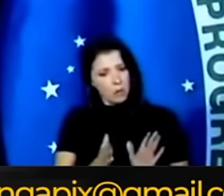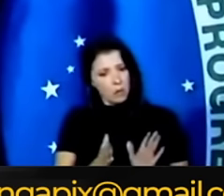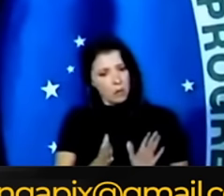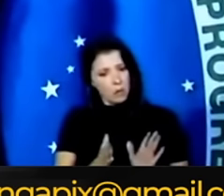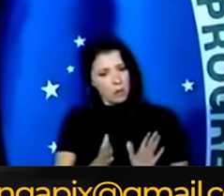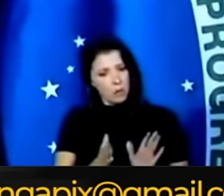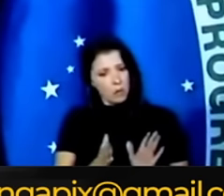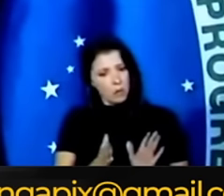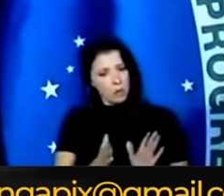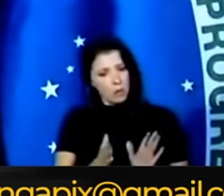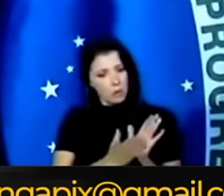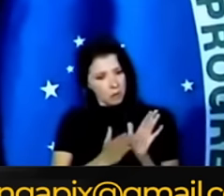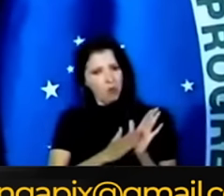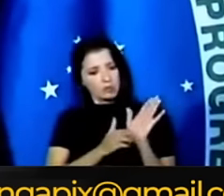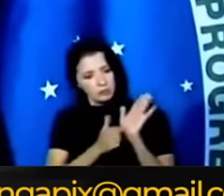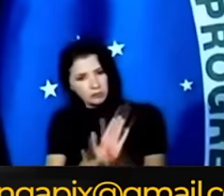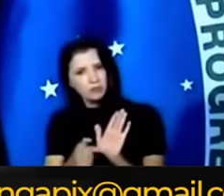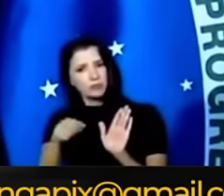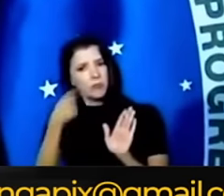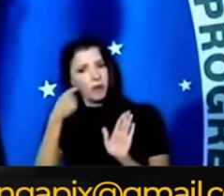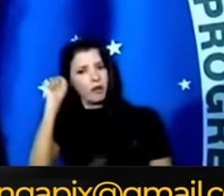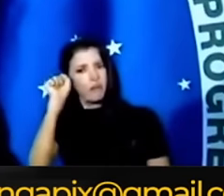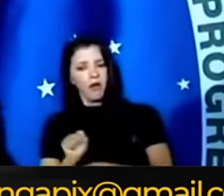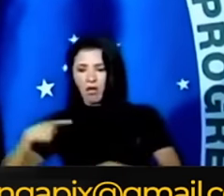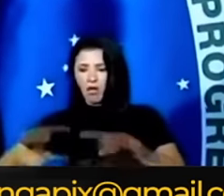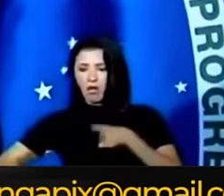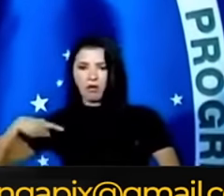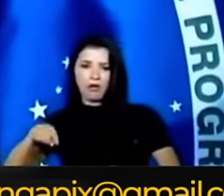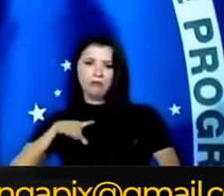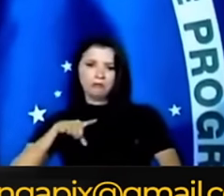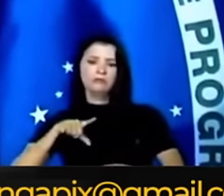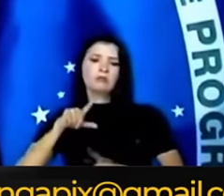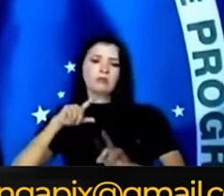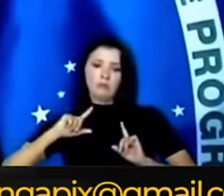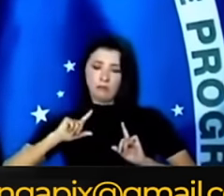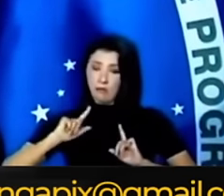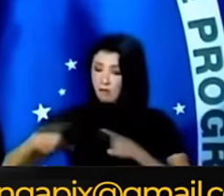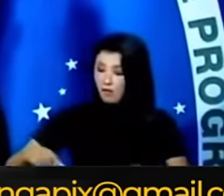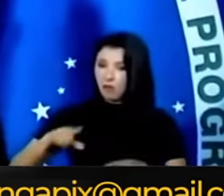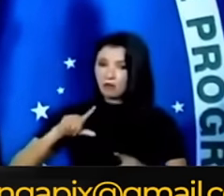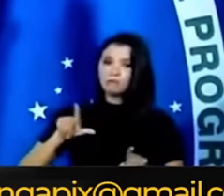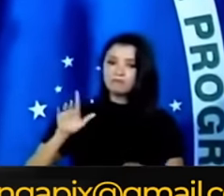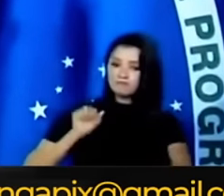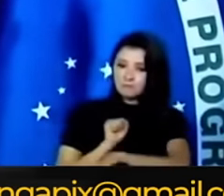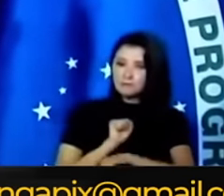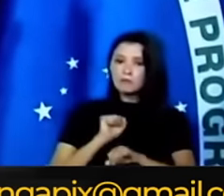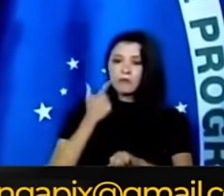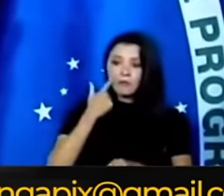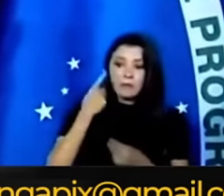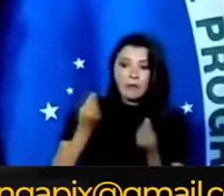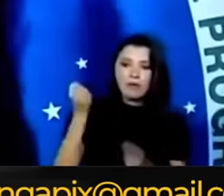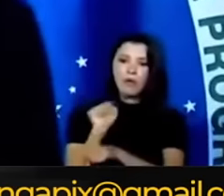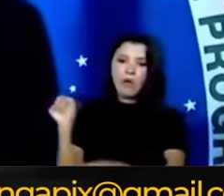essa era a resolução do Lula houvesse uma trégua humanitária para se se parasse o